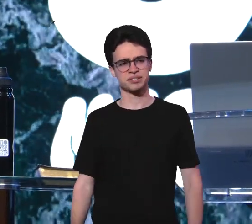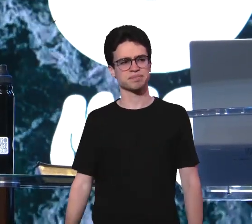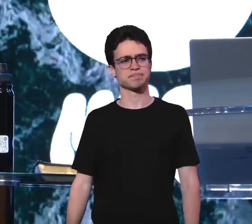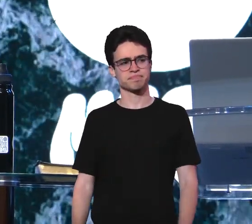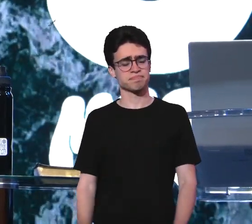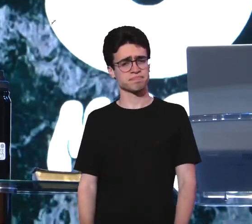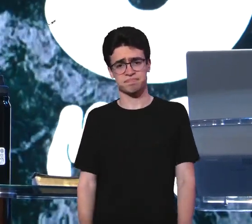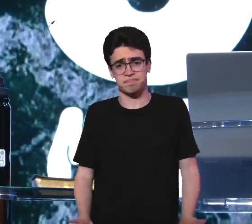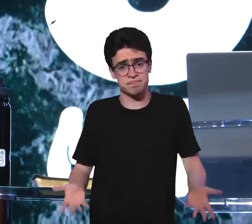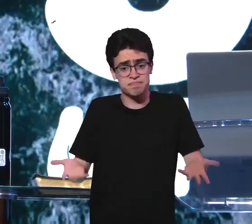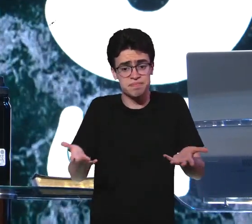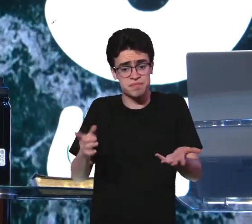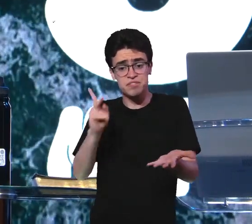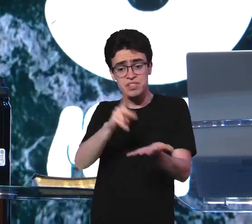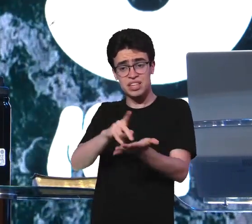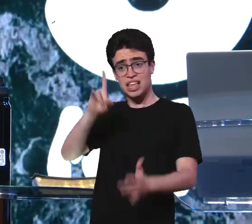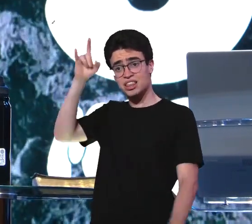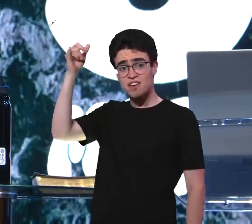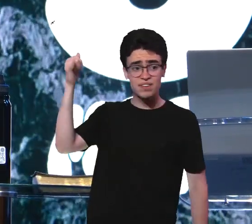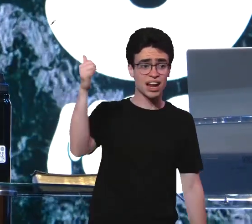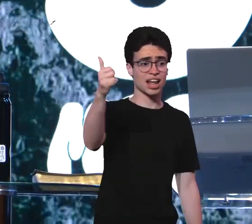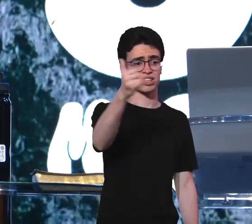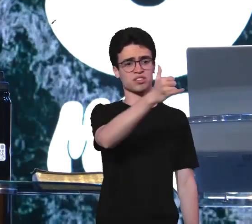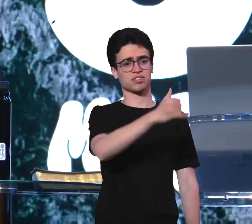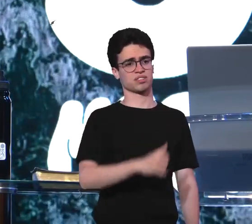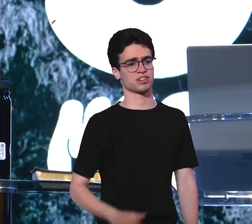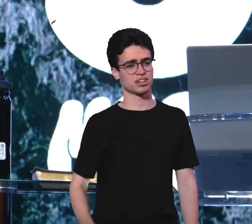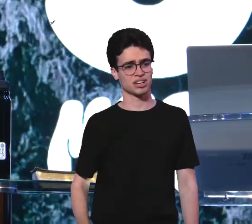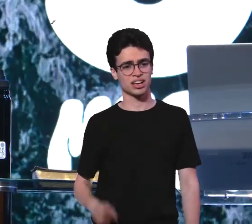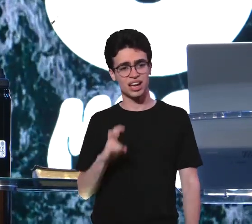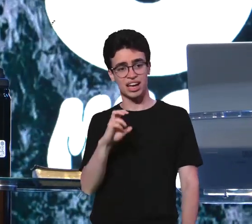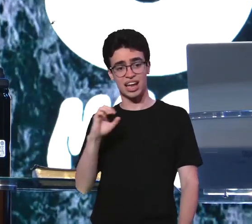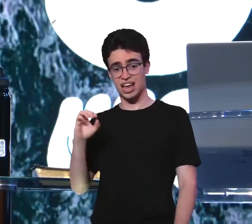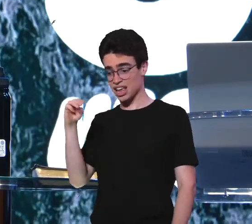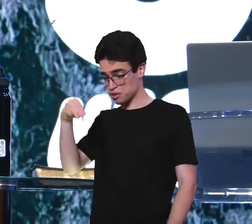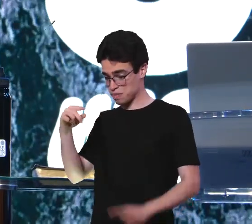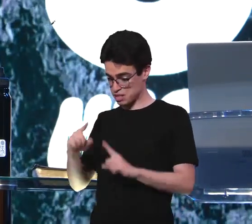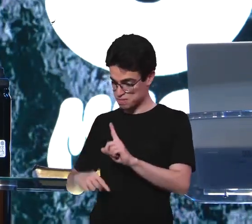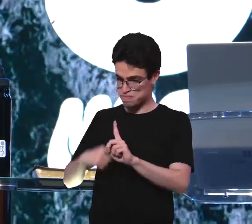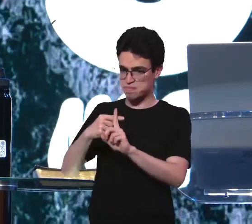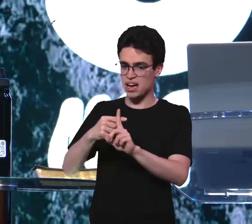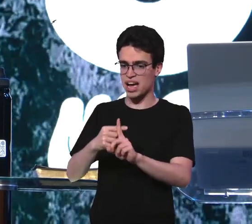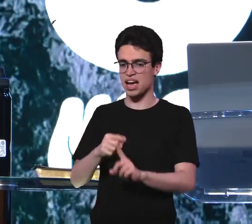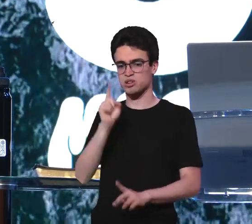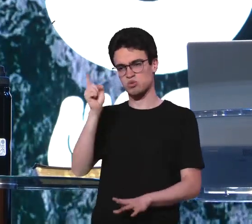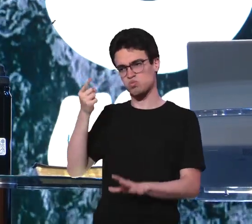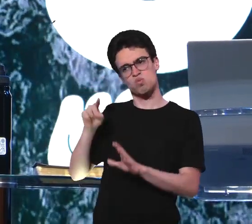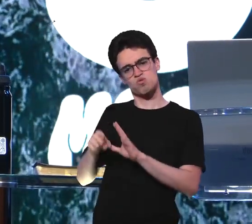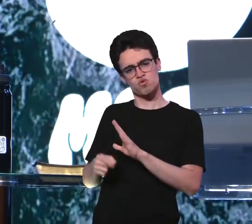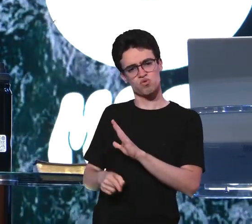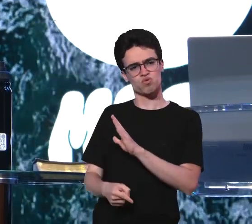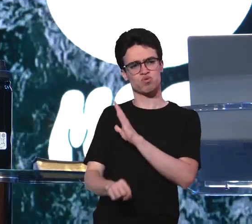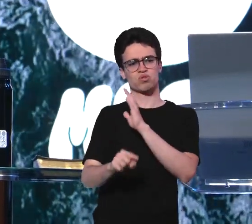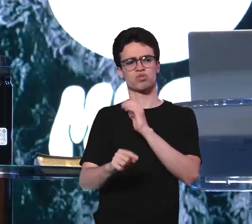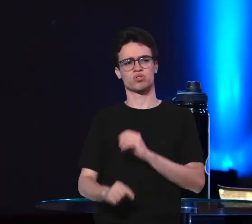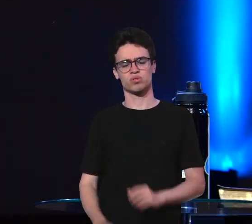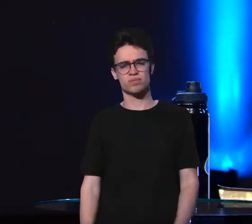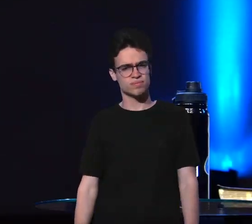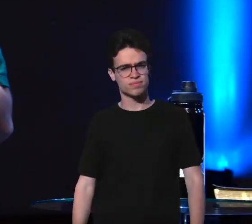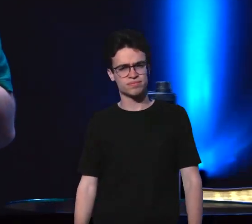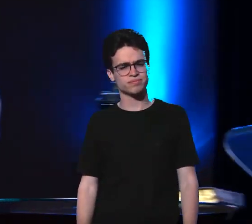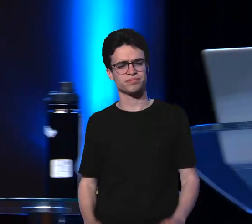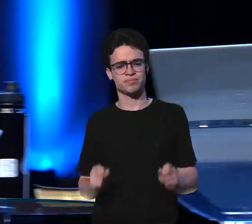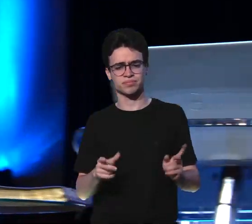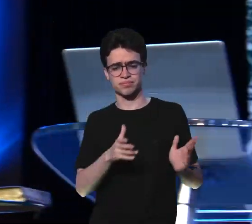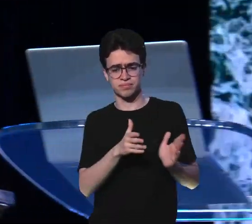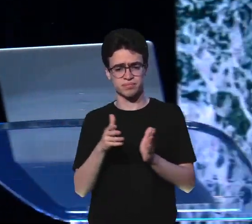É com você que Deus está falando. 500 metros a mais. Mais profundo. E a última